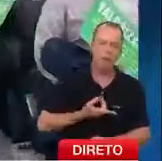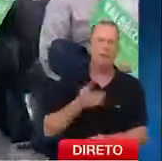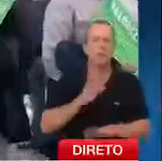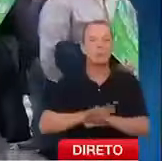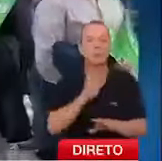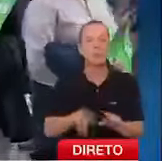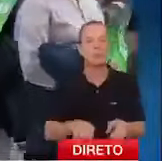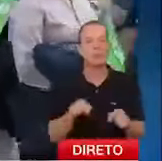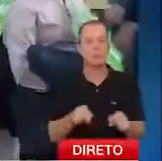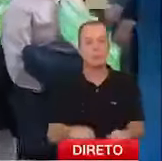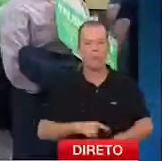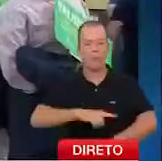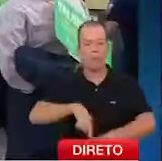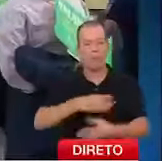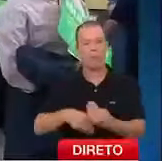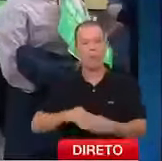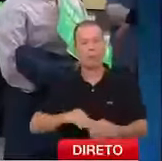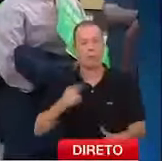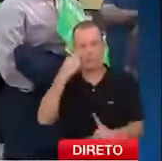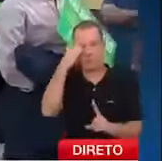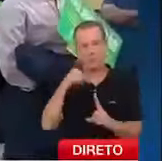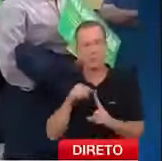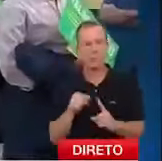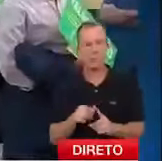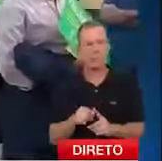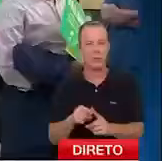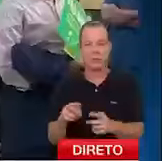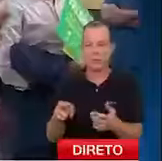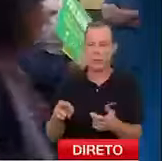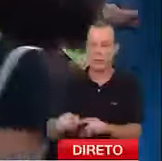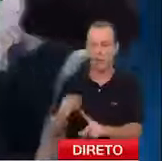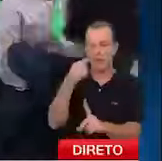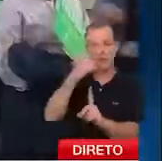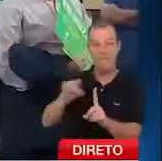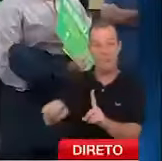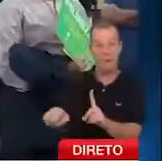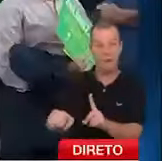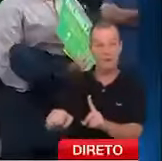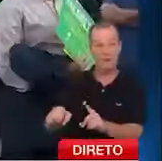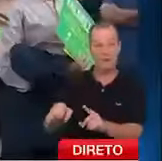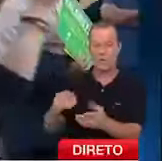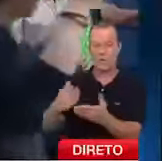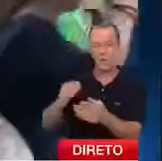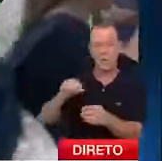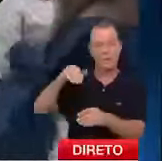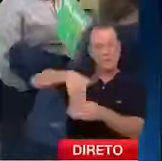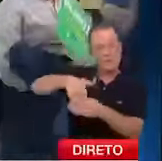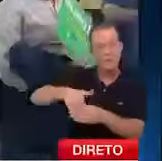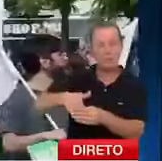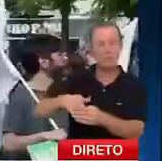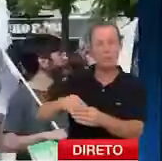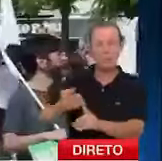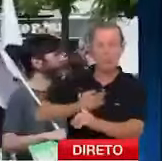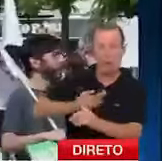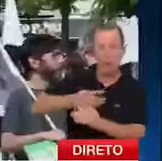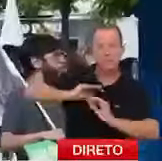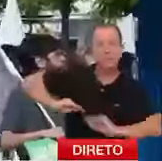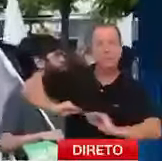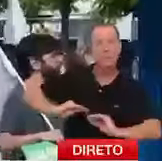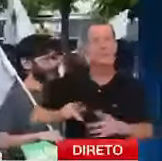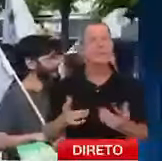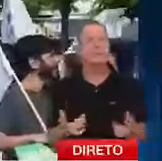atribuição de horas extra para conseguirem com matar a as falhas nas suas escolas portanto Nós lembramos que foi uma das